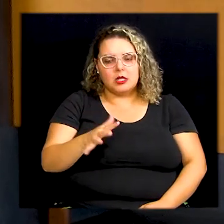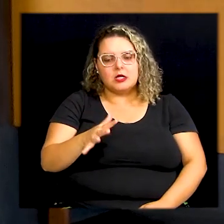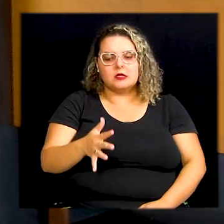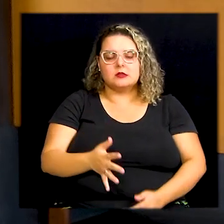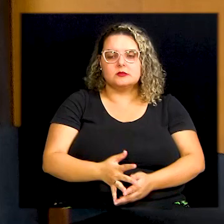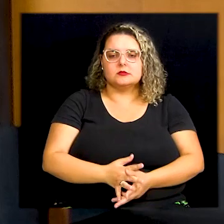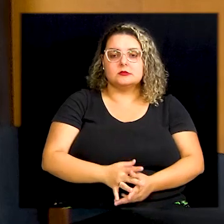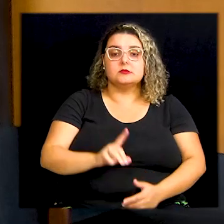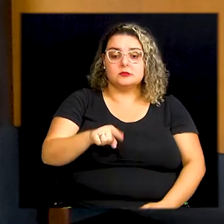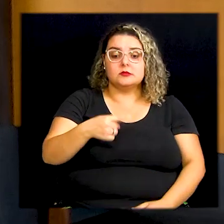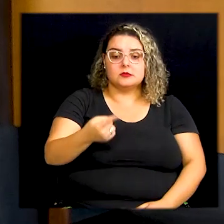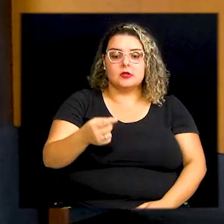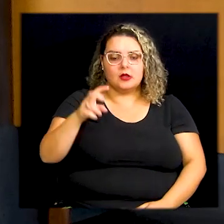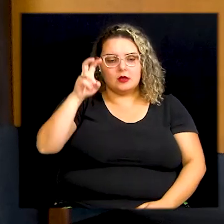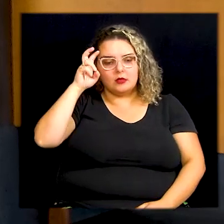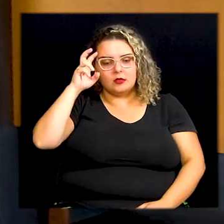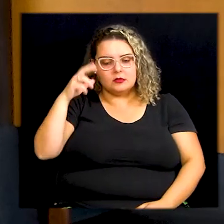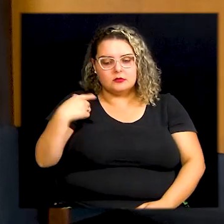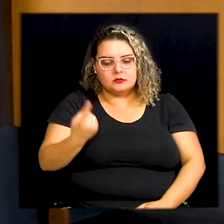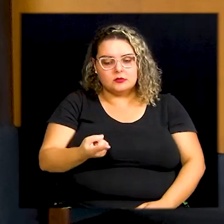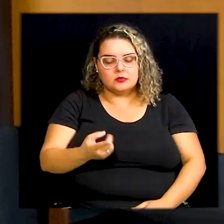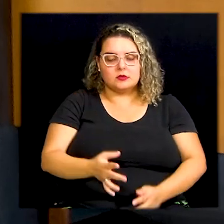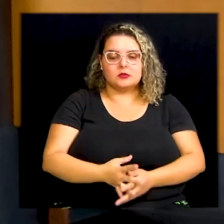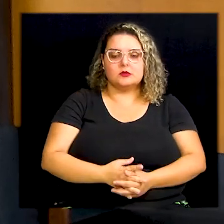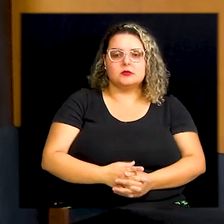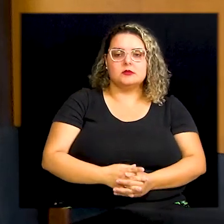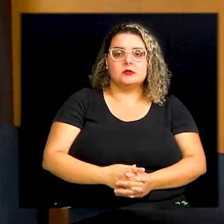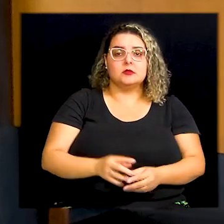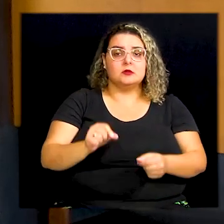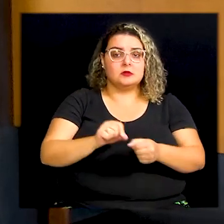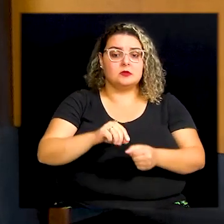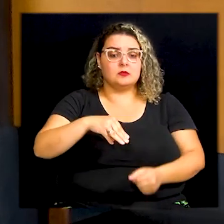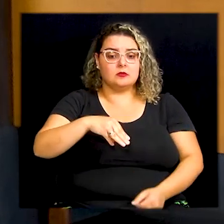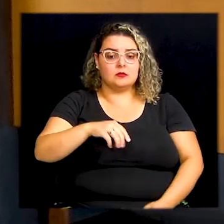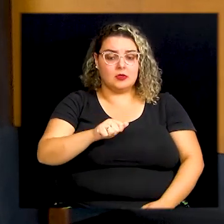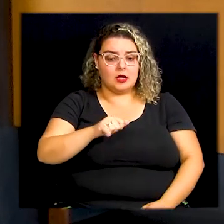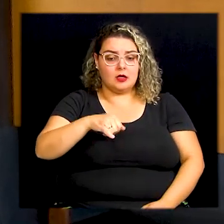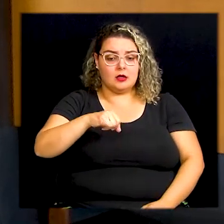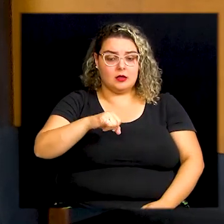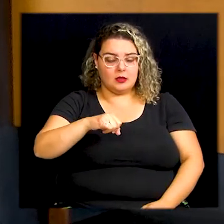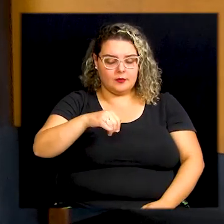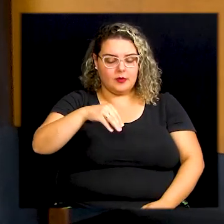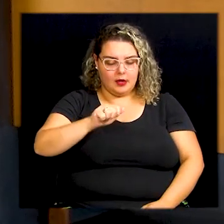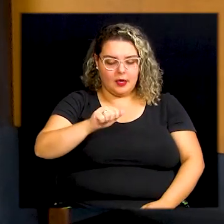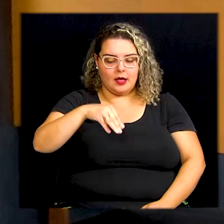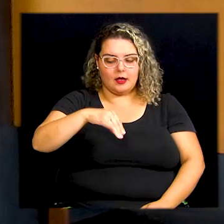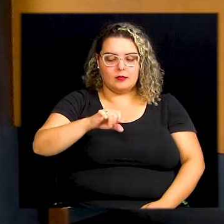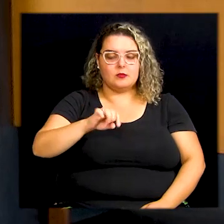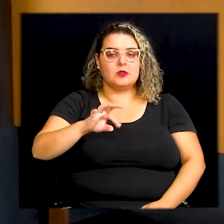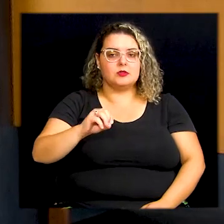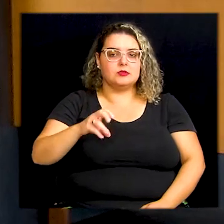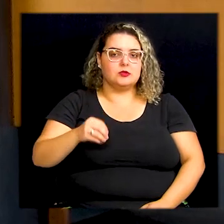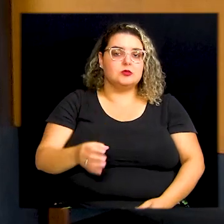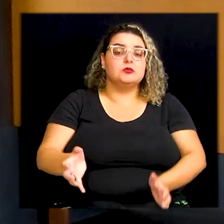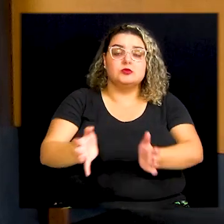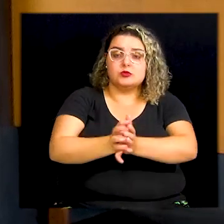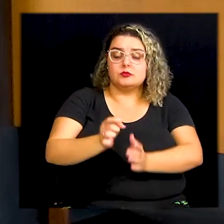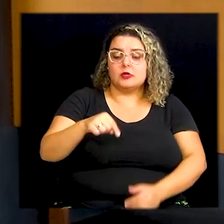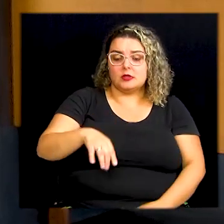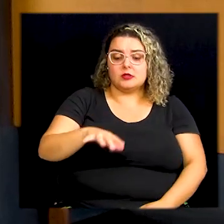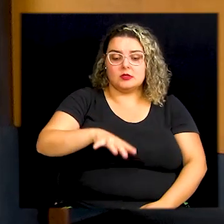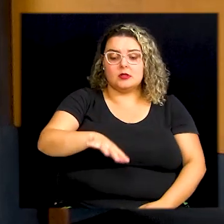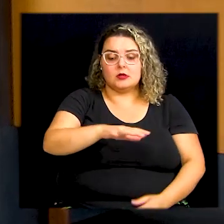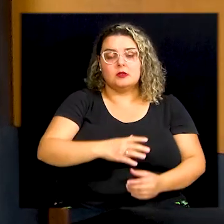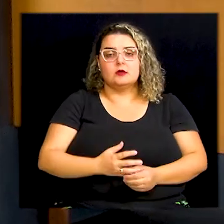aí, na outra quinta-feira, a gente ia fazer um amistoso lá no Sub-20 contra um time aqui da região.